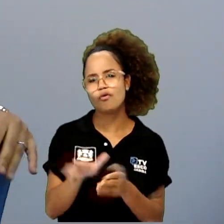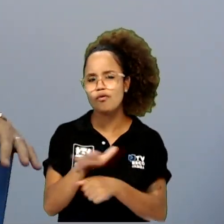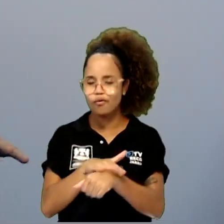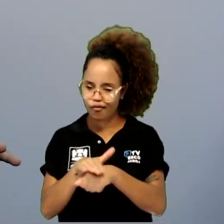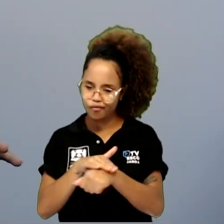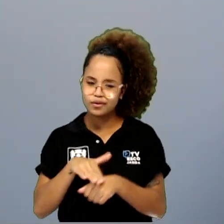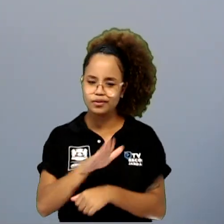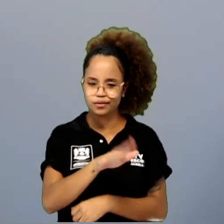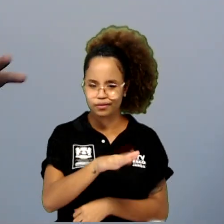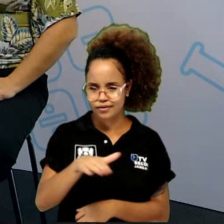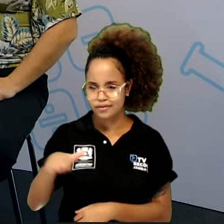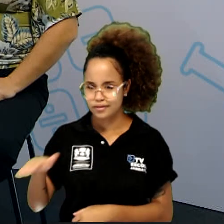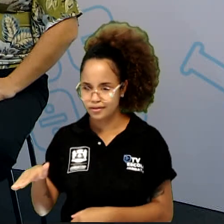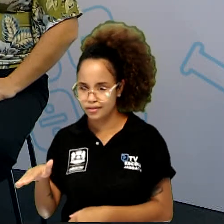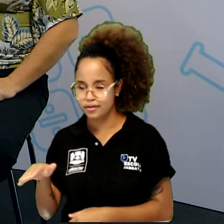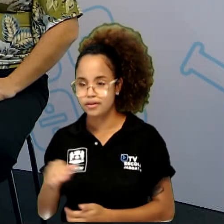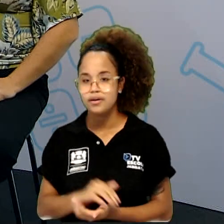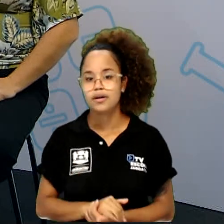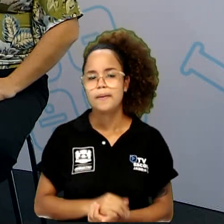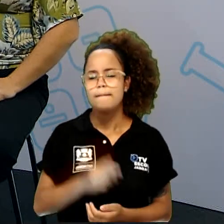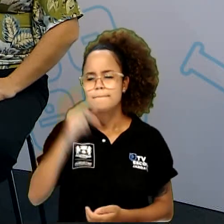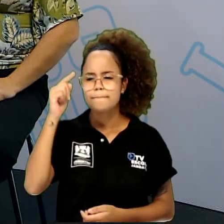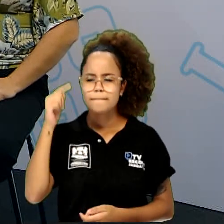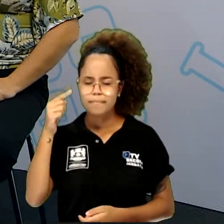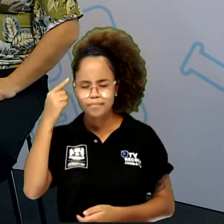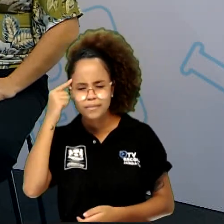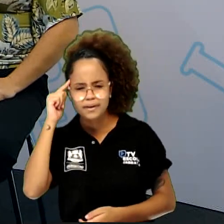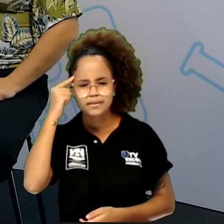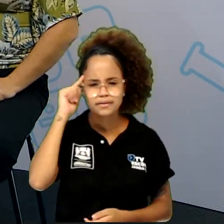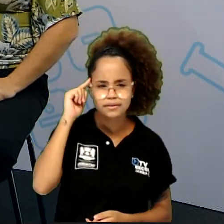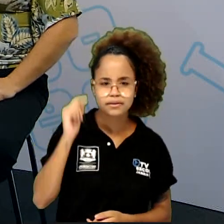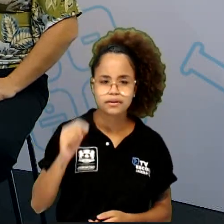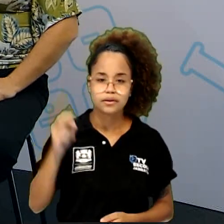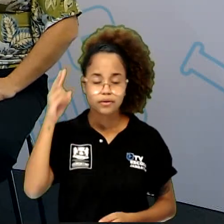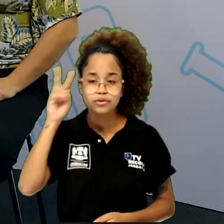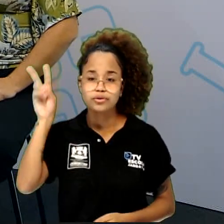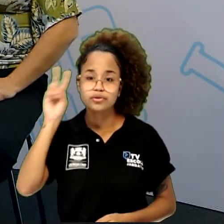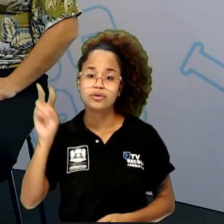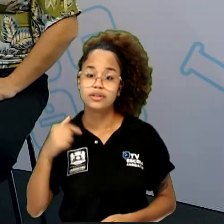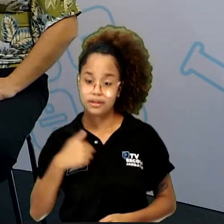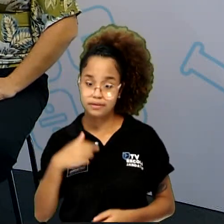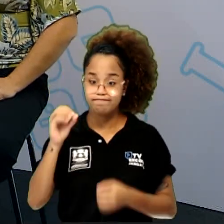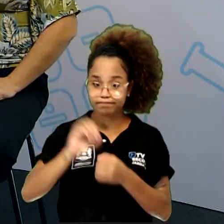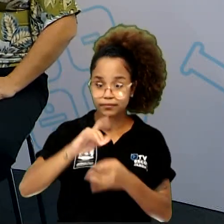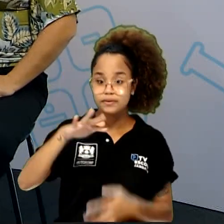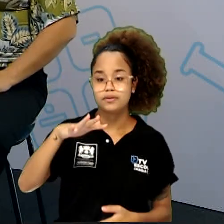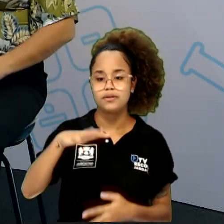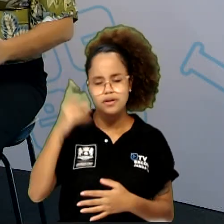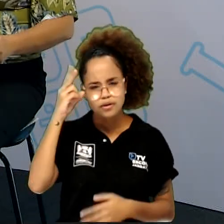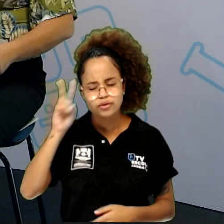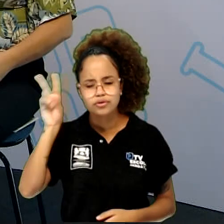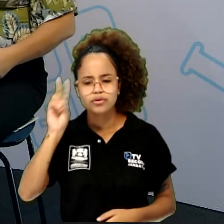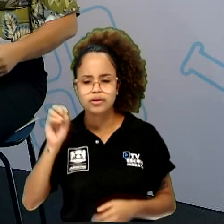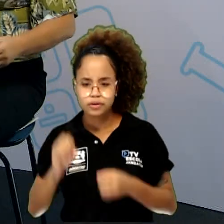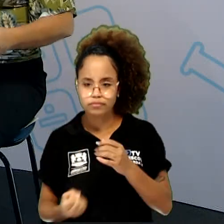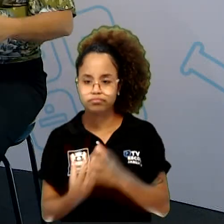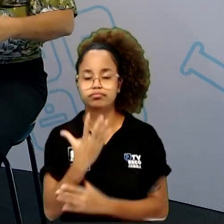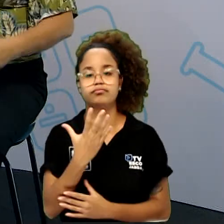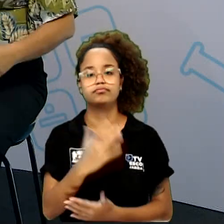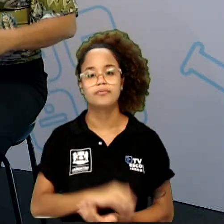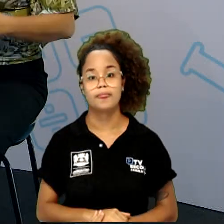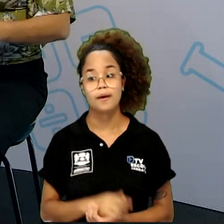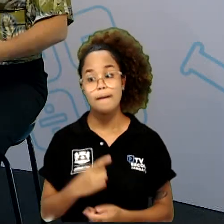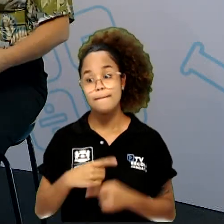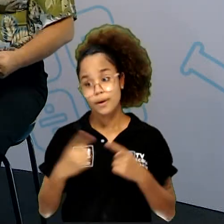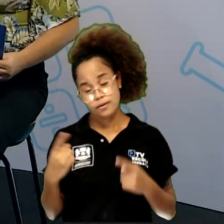elas acham que é uma história inventada, né? Porque a maioria das crianças pensa que as histórias dos livros são todas inventadas. E eu sempre digo